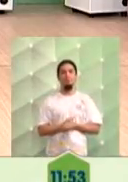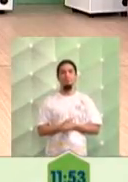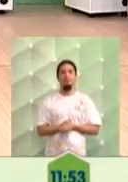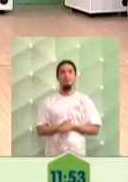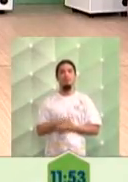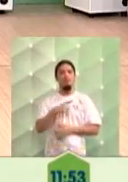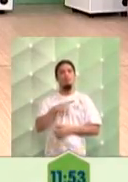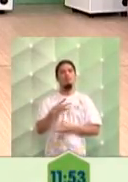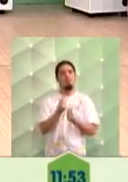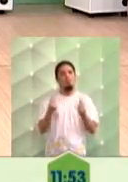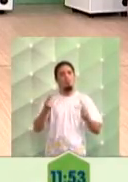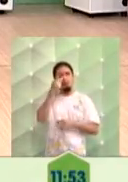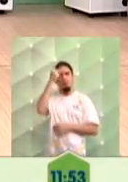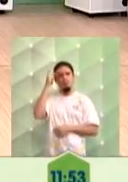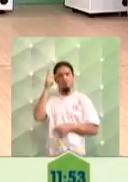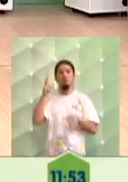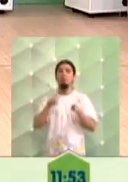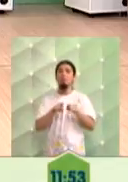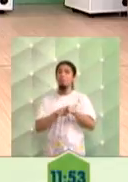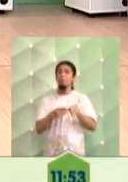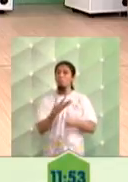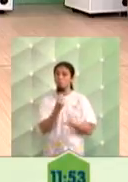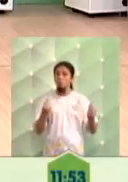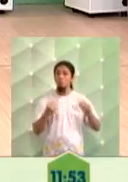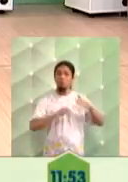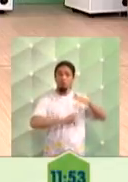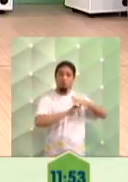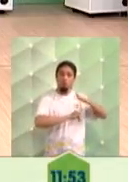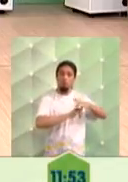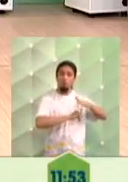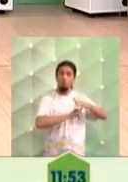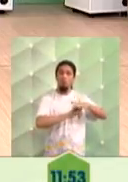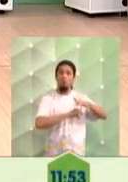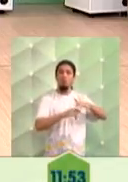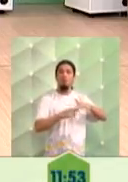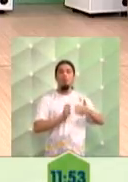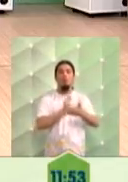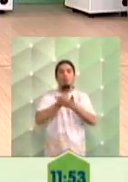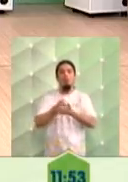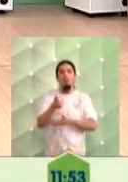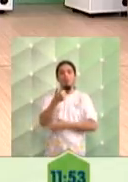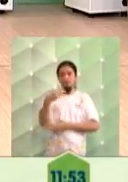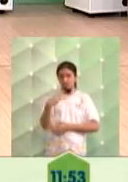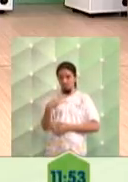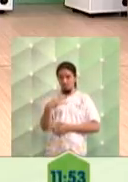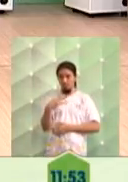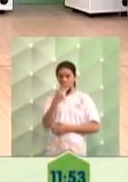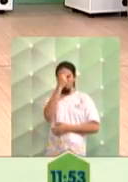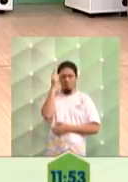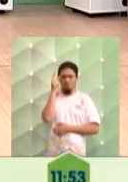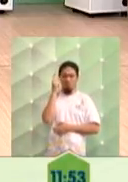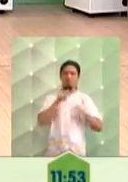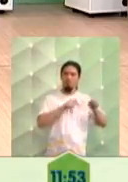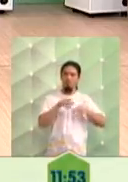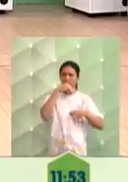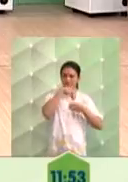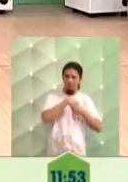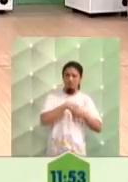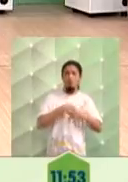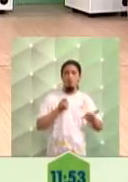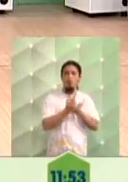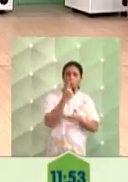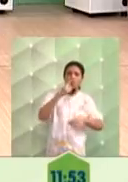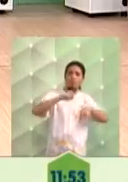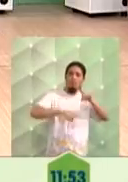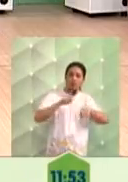exemplo, muitas instituições pagam 13º dos seus servidores, dos seus colaboradores, compram materiais, compram telhas